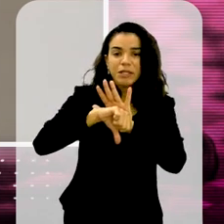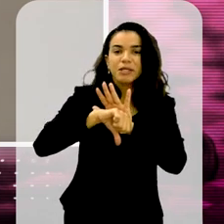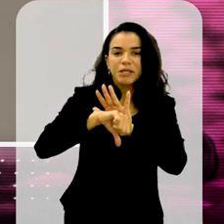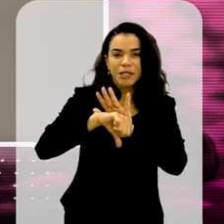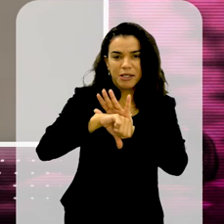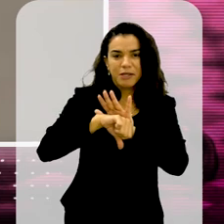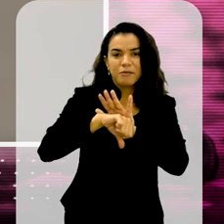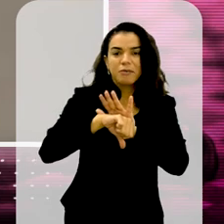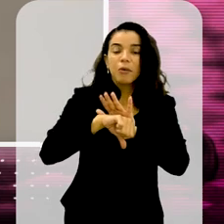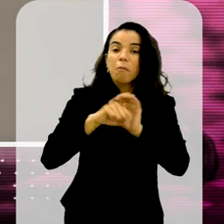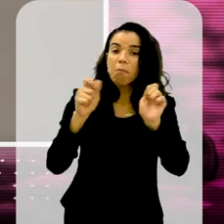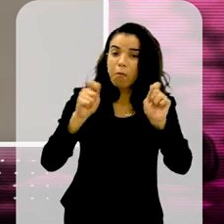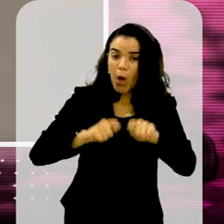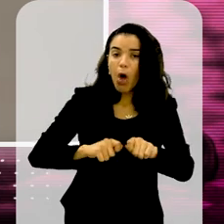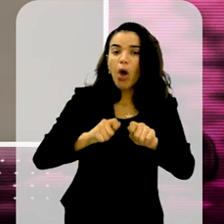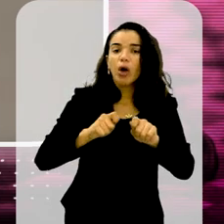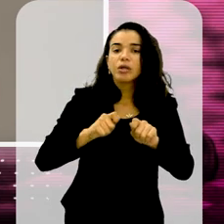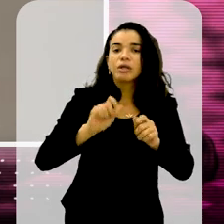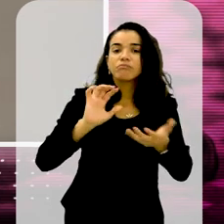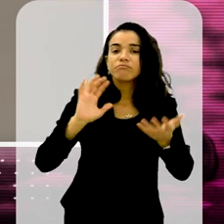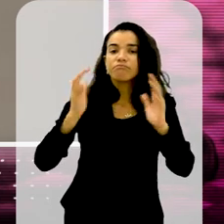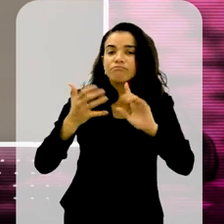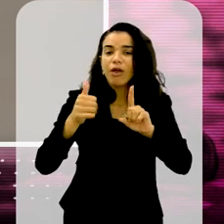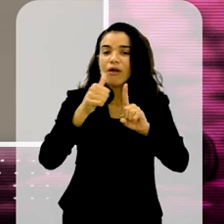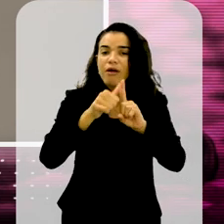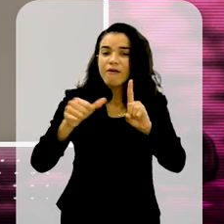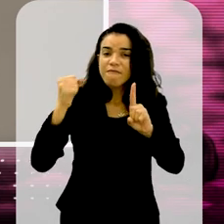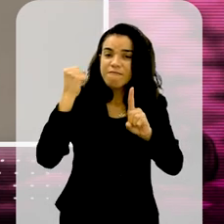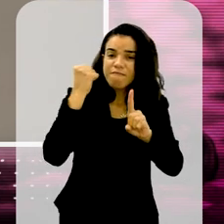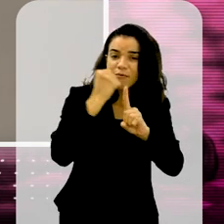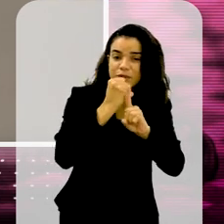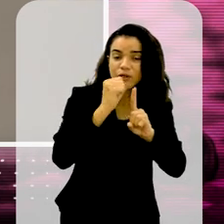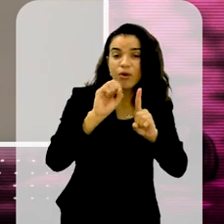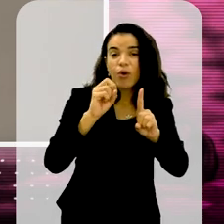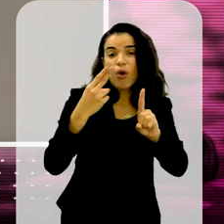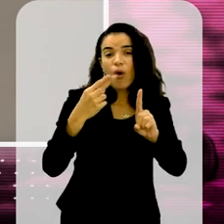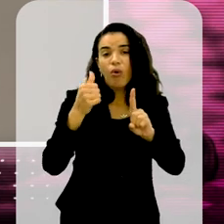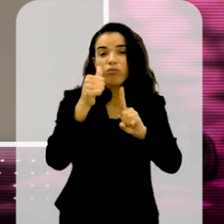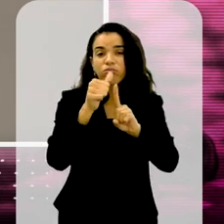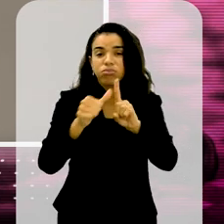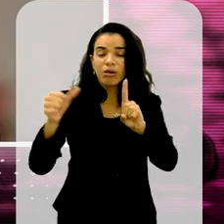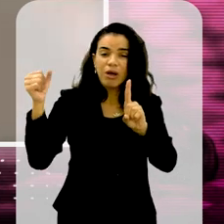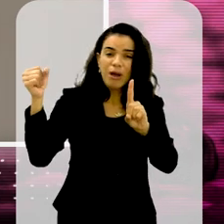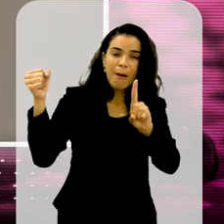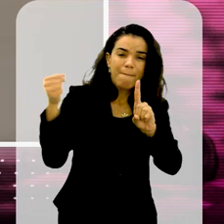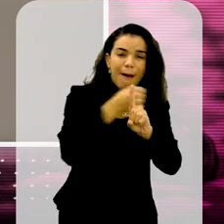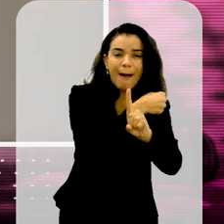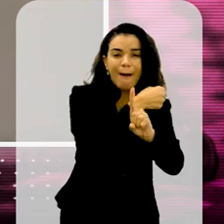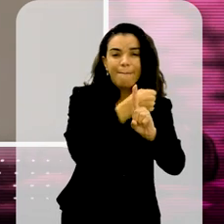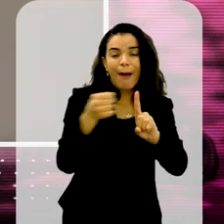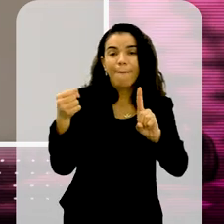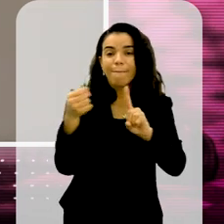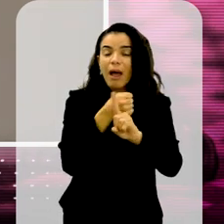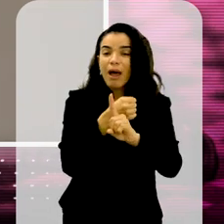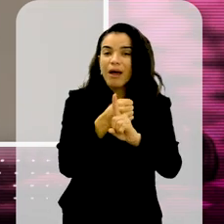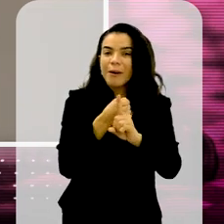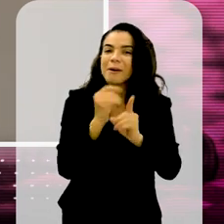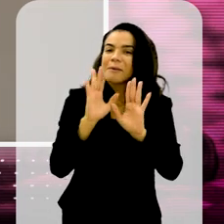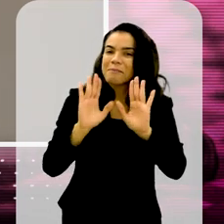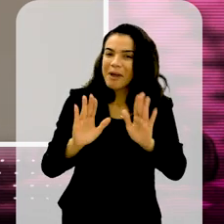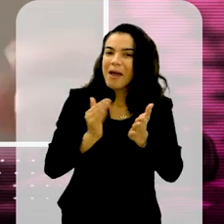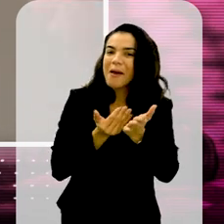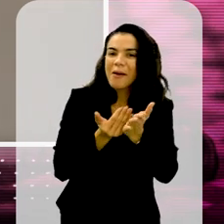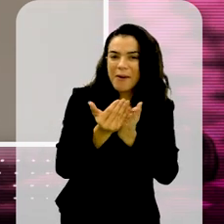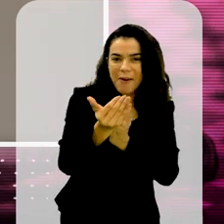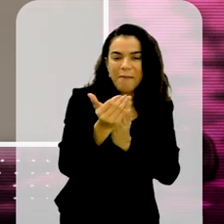que eles desencadeiam um feminicídio, né? Ou uma agressão, e eles começam aí, no